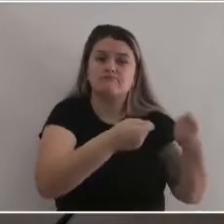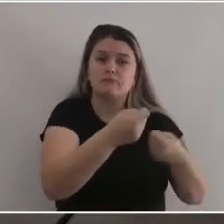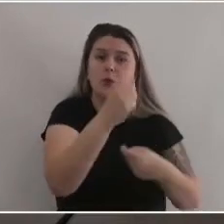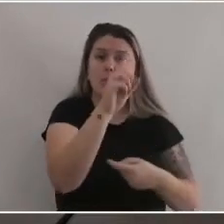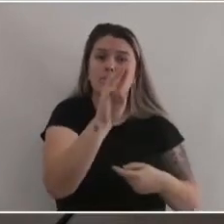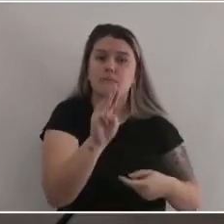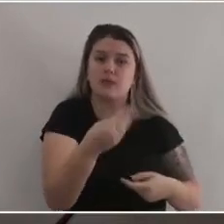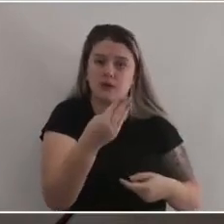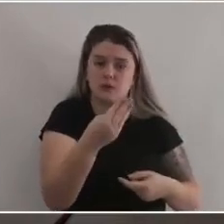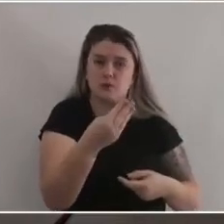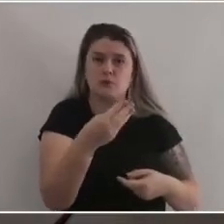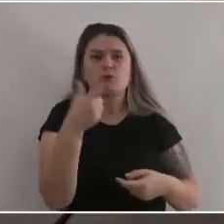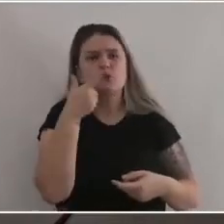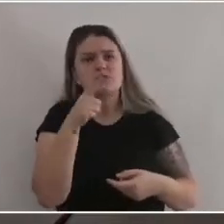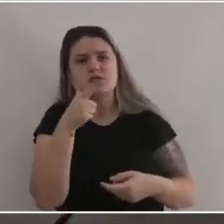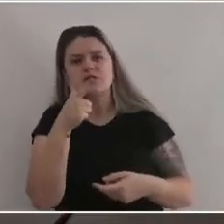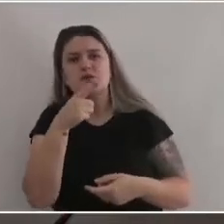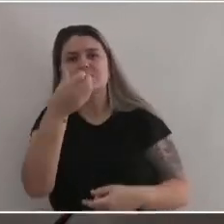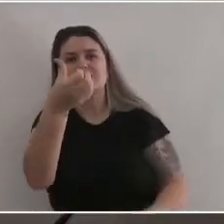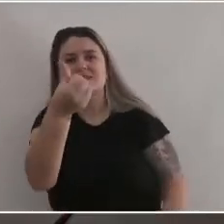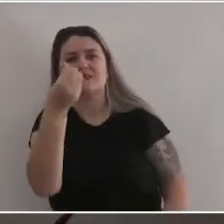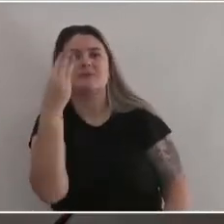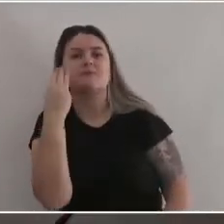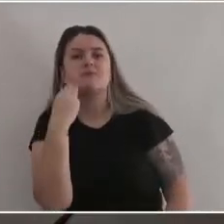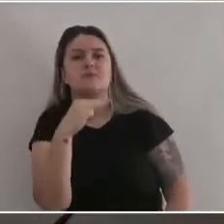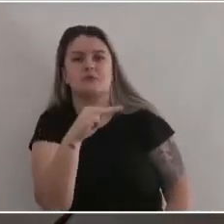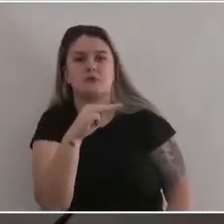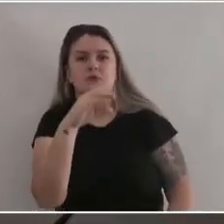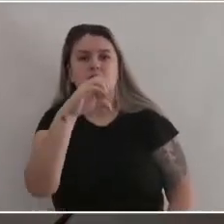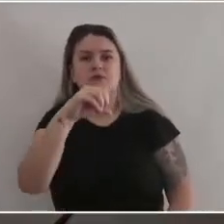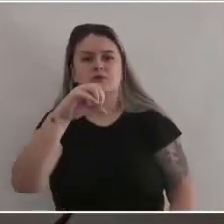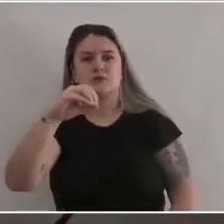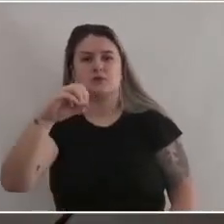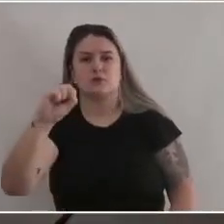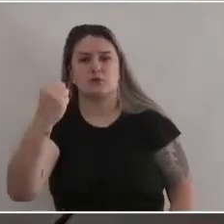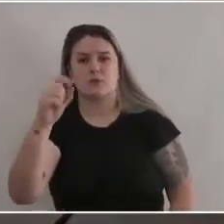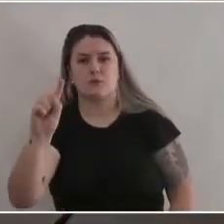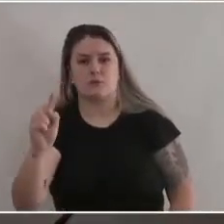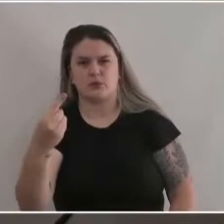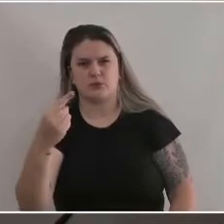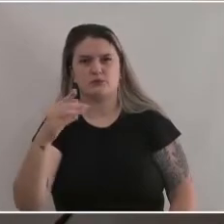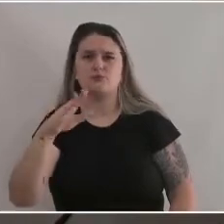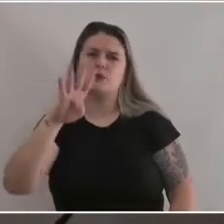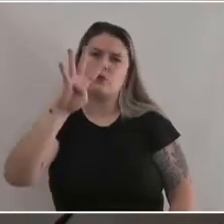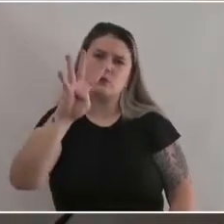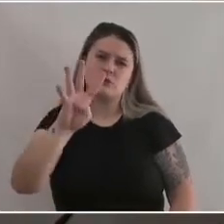1.725.000, arrecadou-se 6.908.000, um percentual de